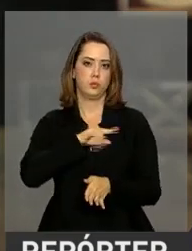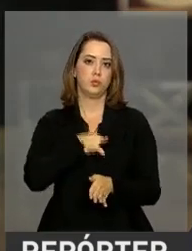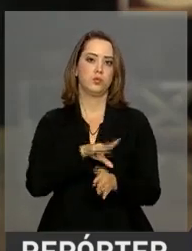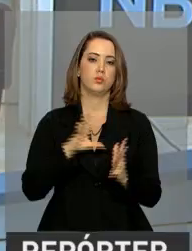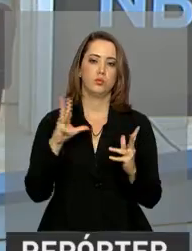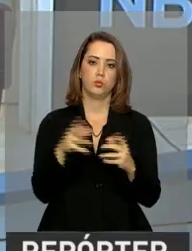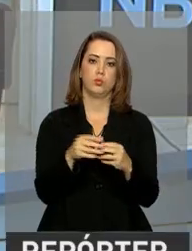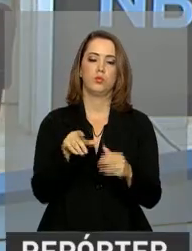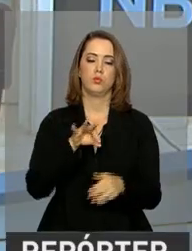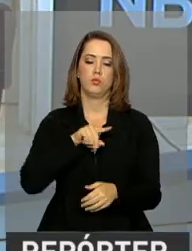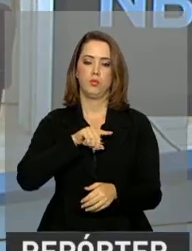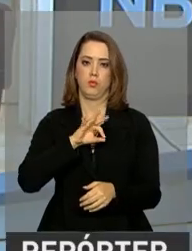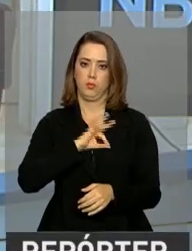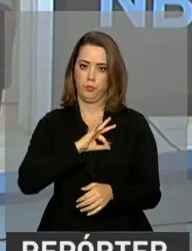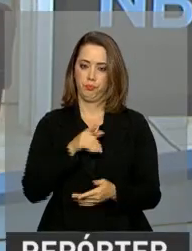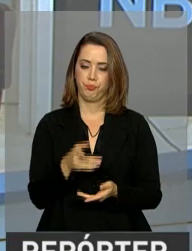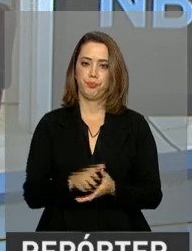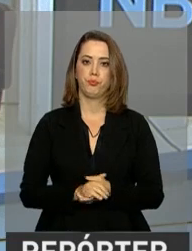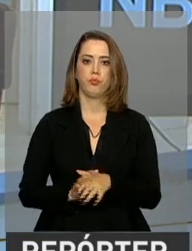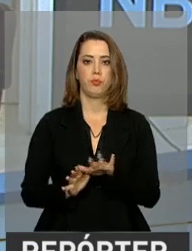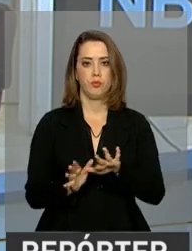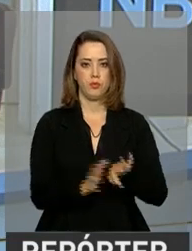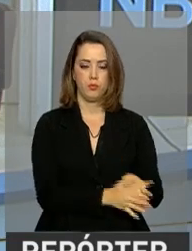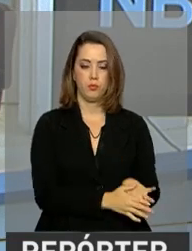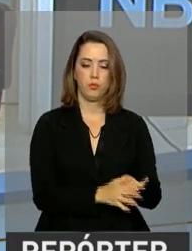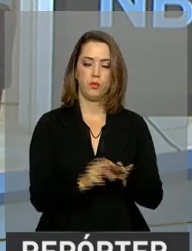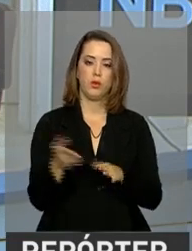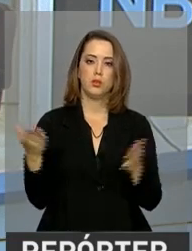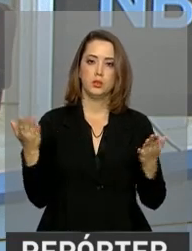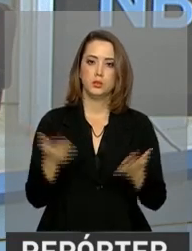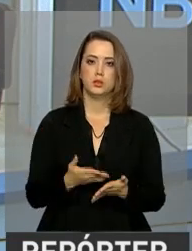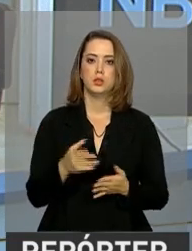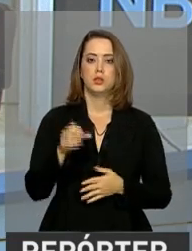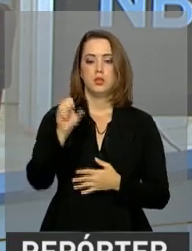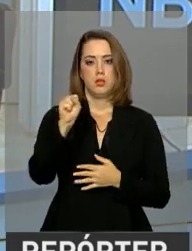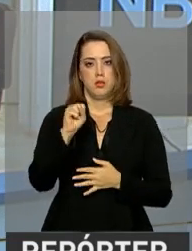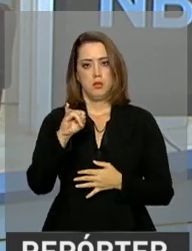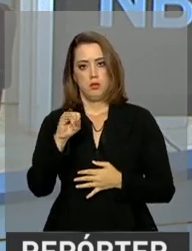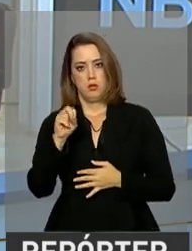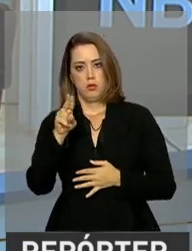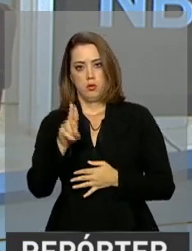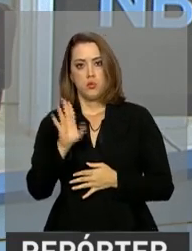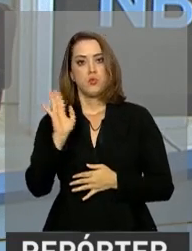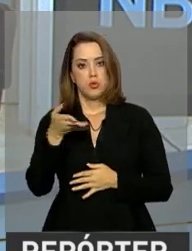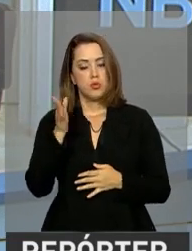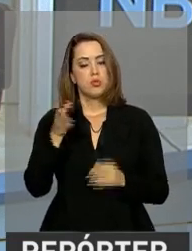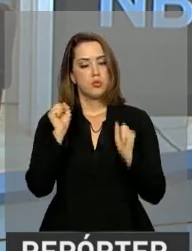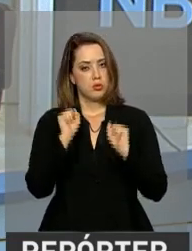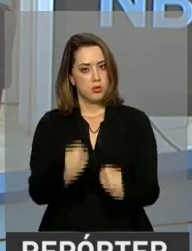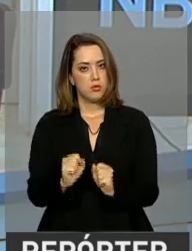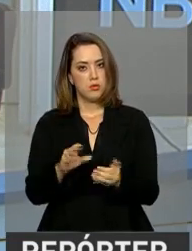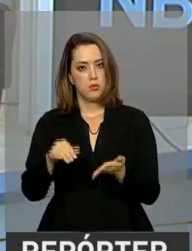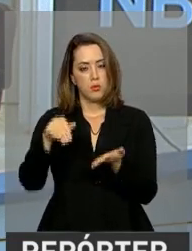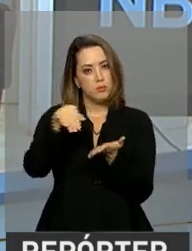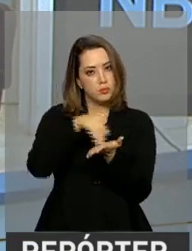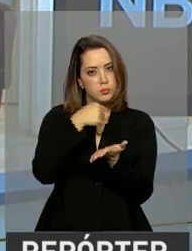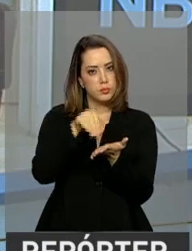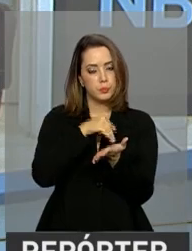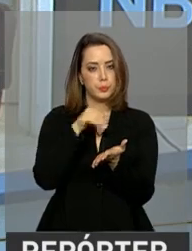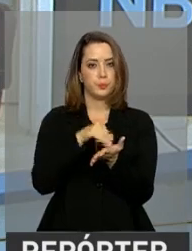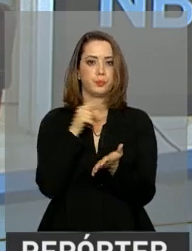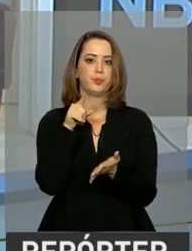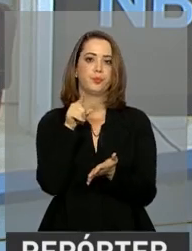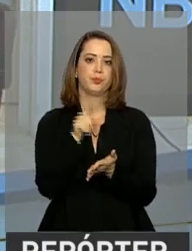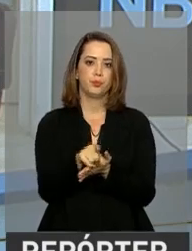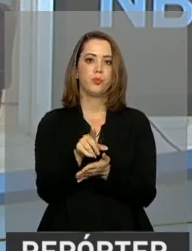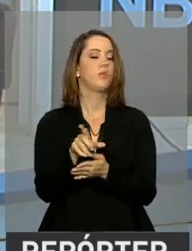fazem parte. A partir de hoje, estudantes selecionados na lista de espera do SISU já podem fazer as matrículas. O Sistema